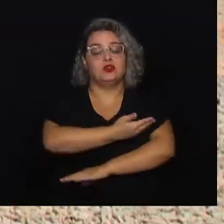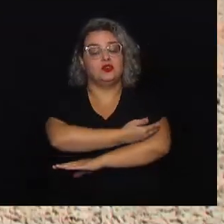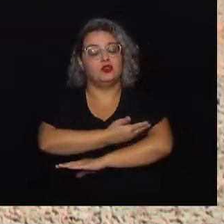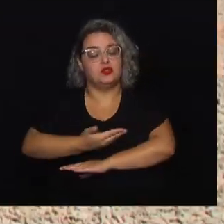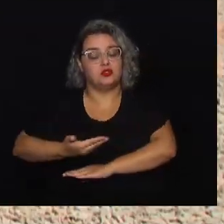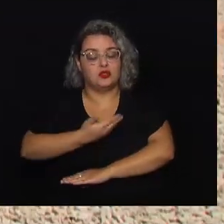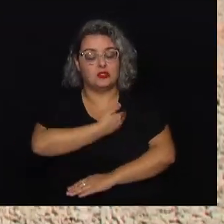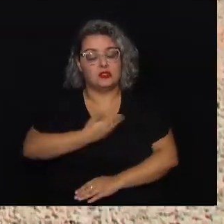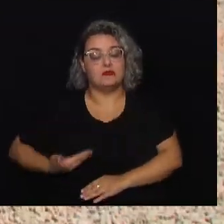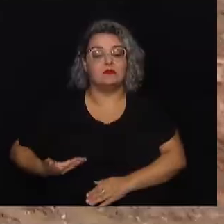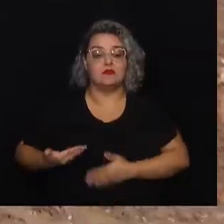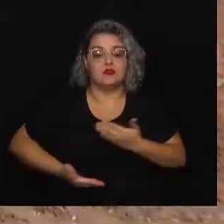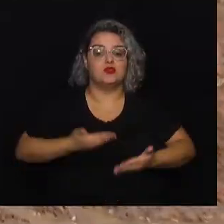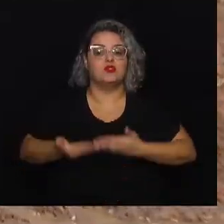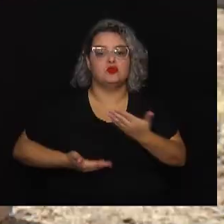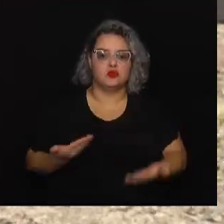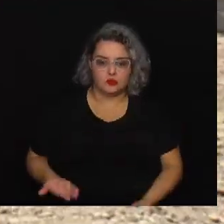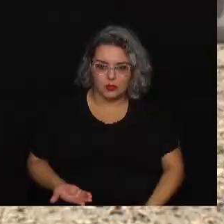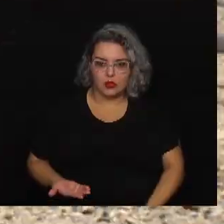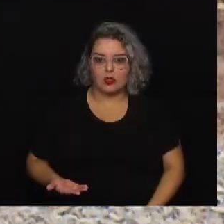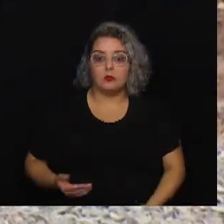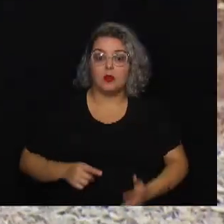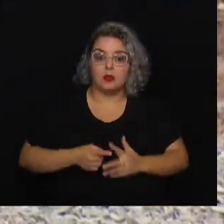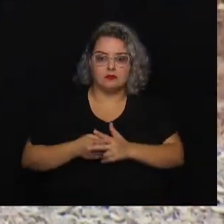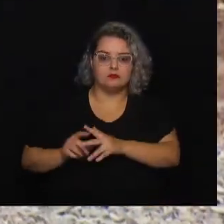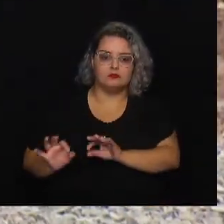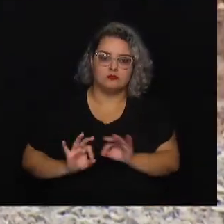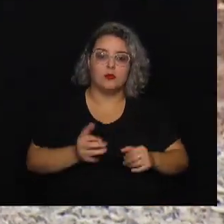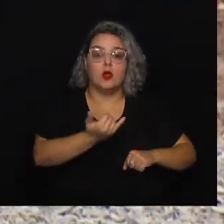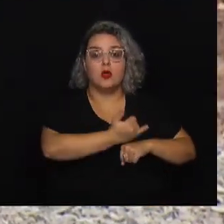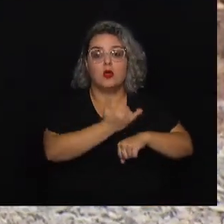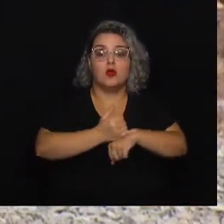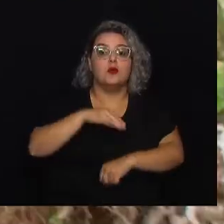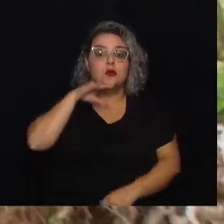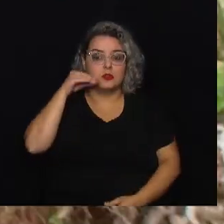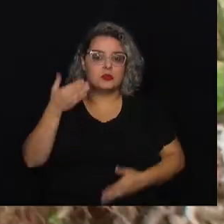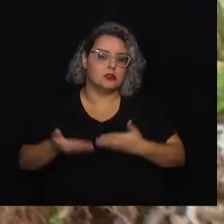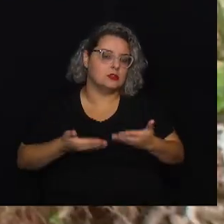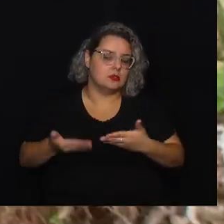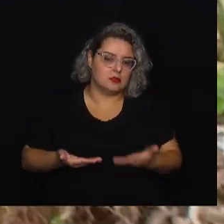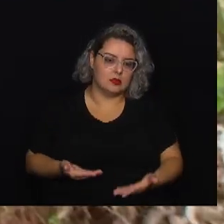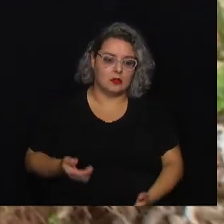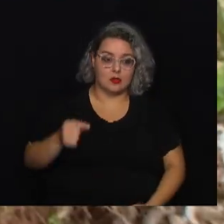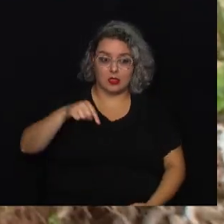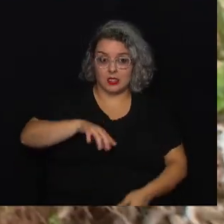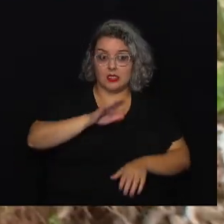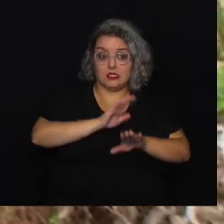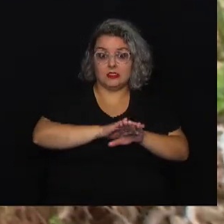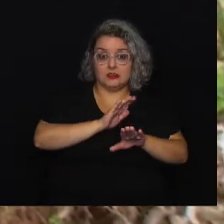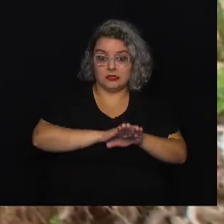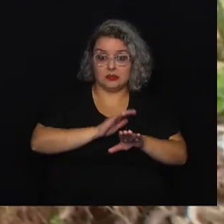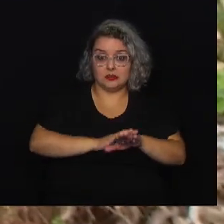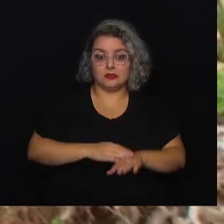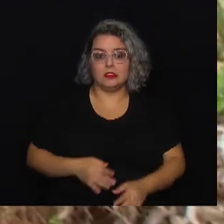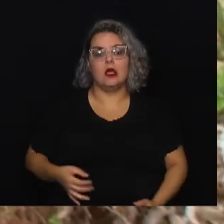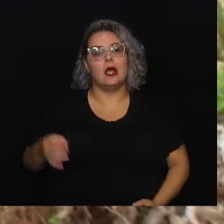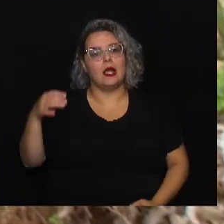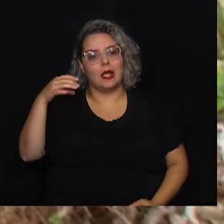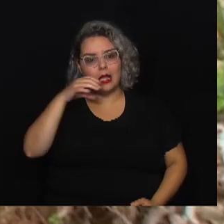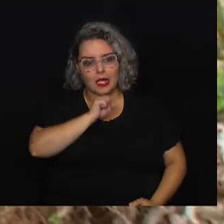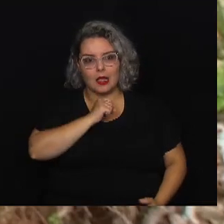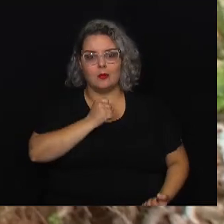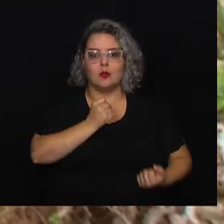que está disponibilizando máquinas, materiais, funcionários e serviços. Essa ação, prontamente, com o apoio